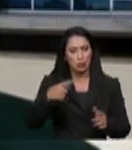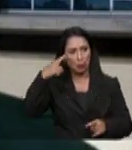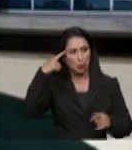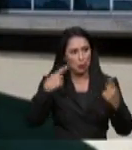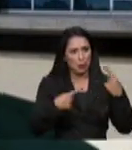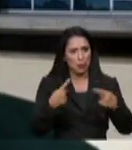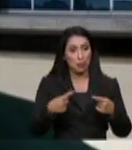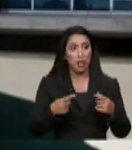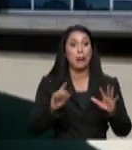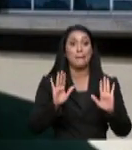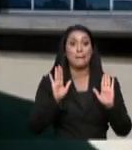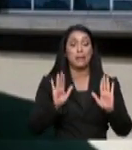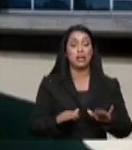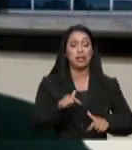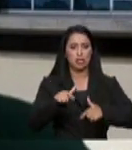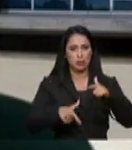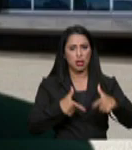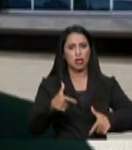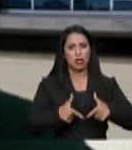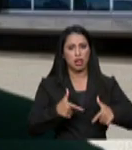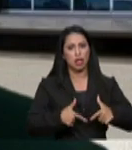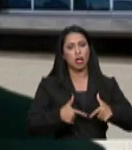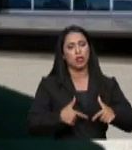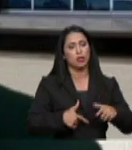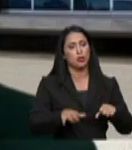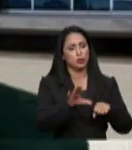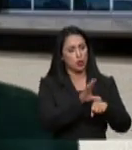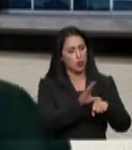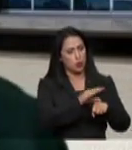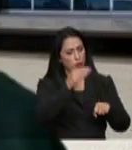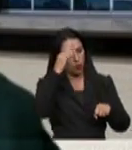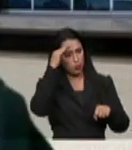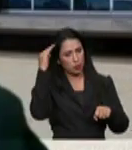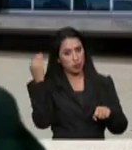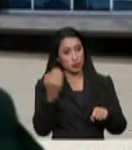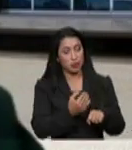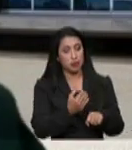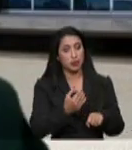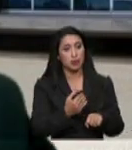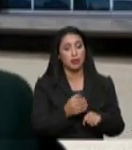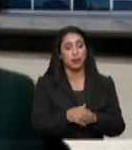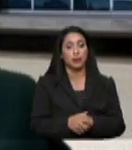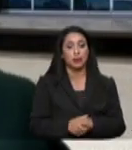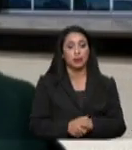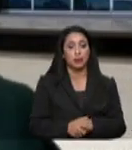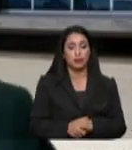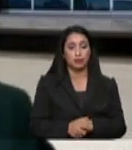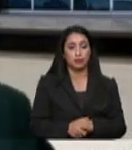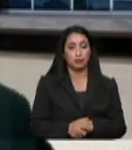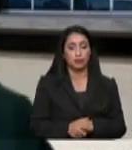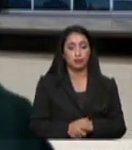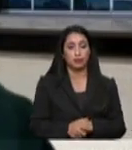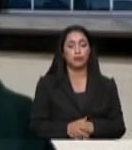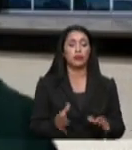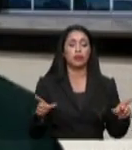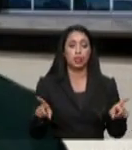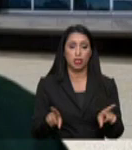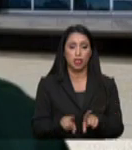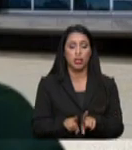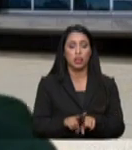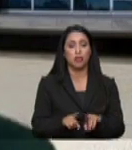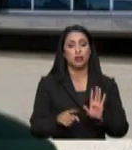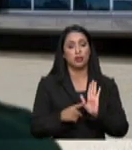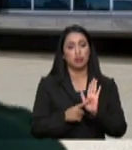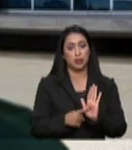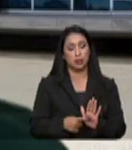a constituição com as leis e com as nossas convicções senhor presidente senhoras